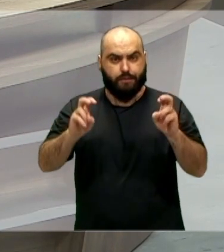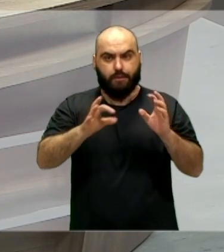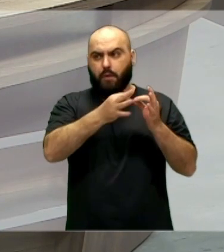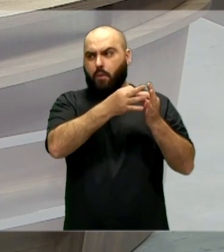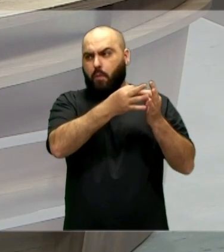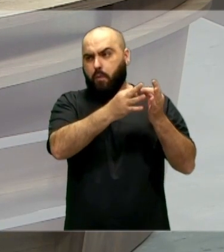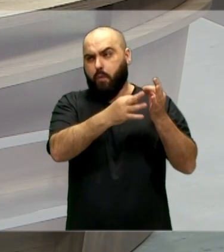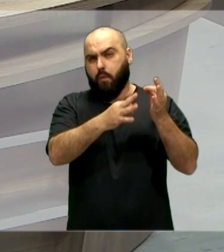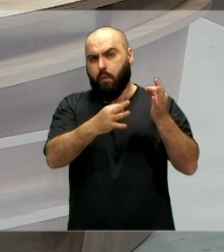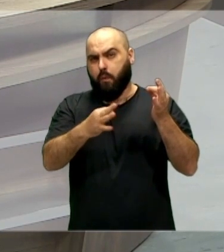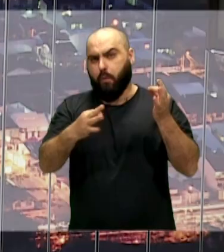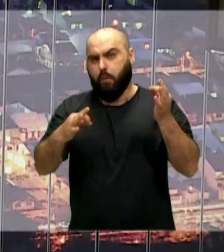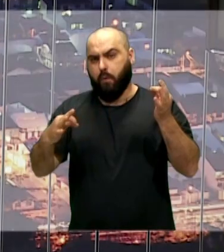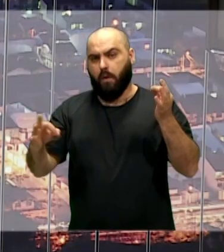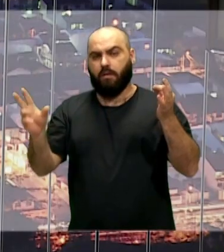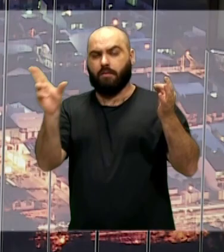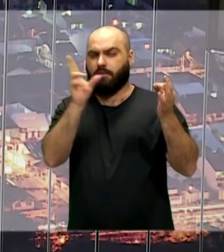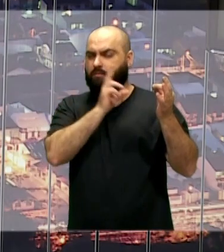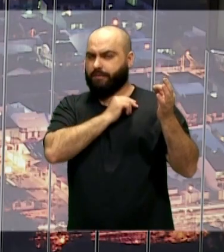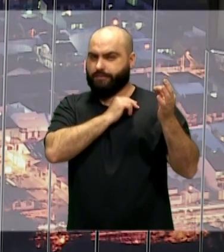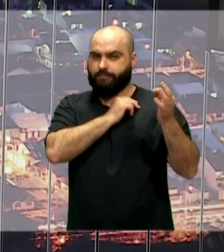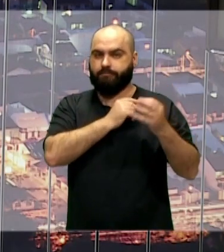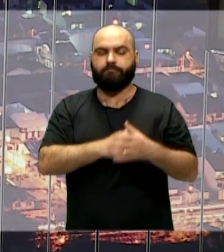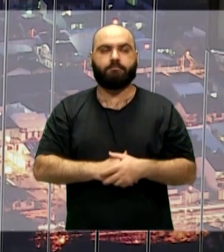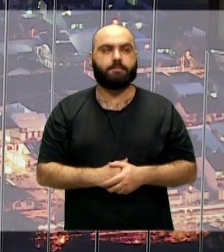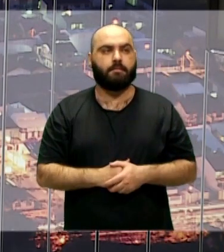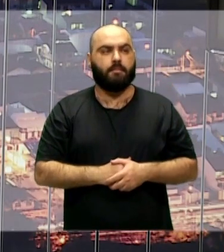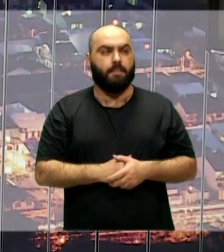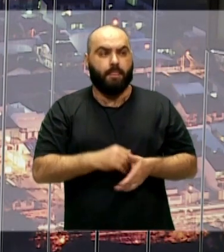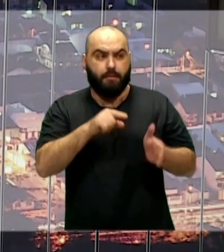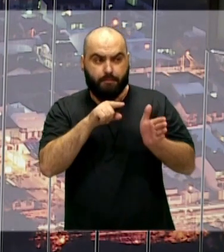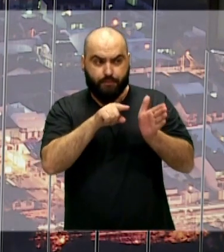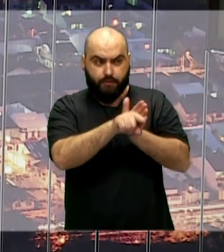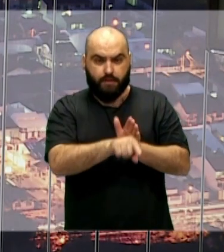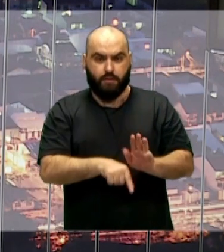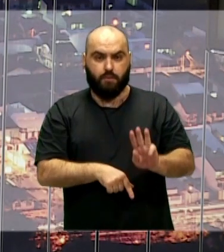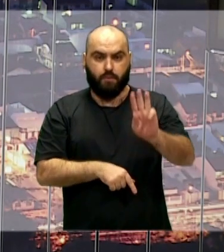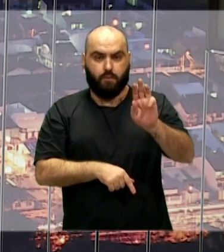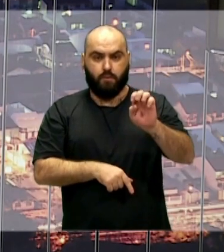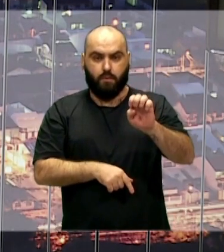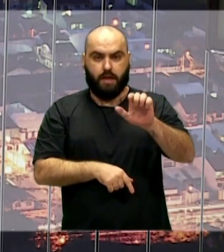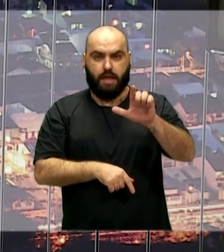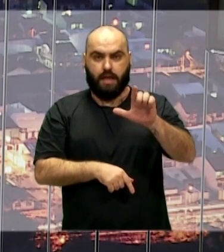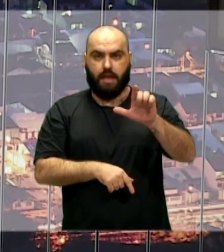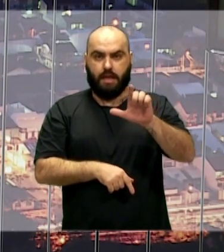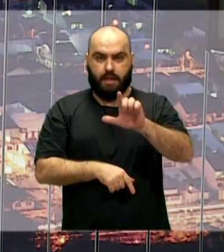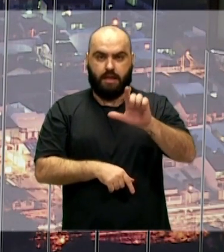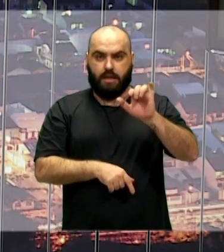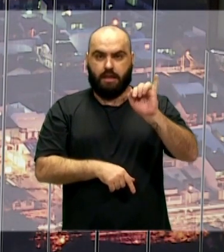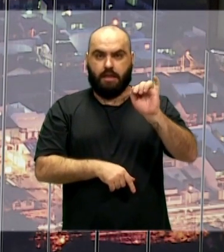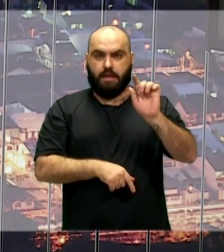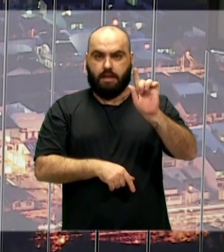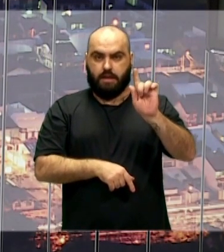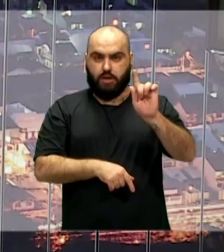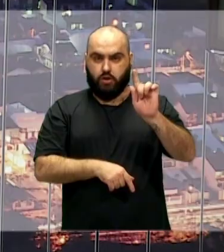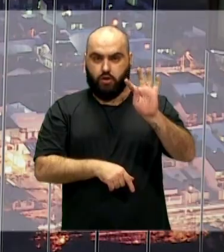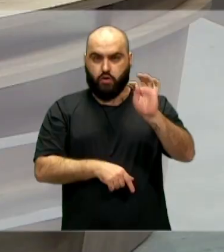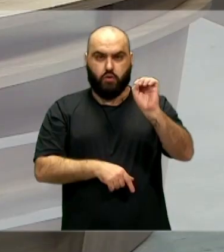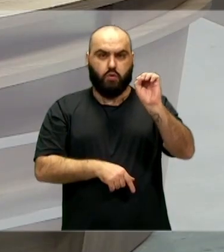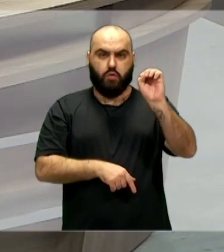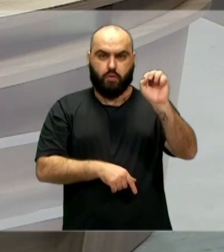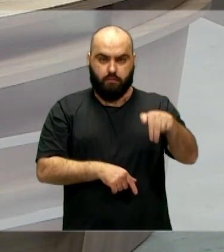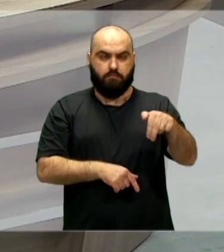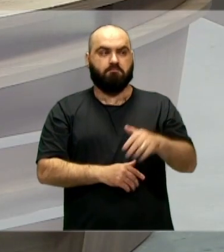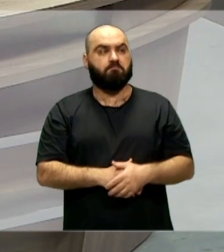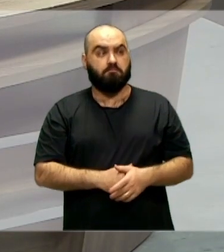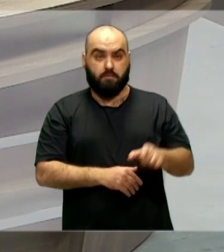falando, né? Eu queria ver com o Wellington agora, eu vou centrar um pouquinho mais em ti, que você